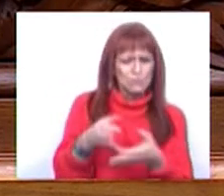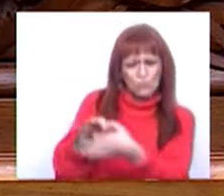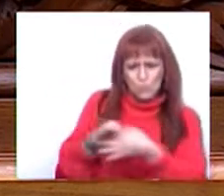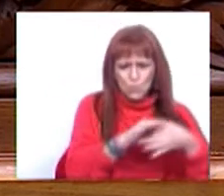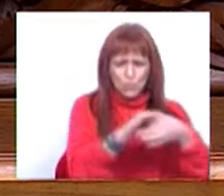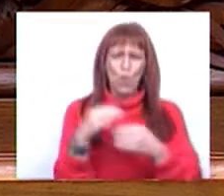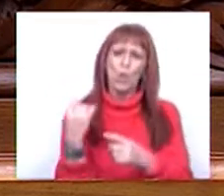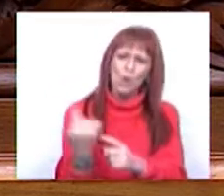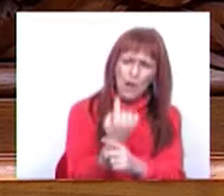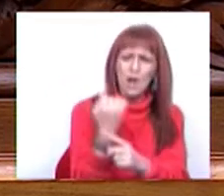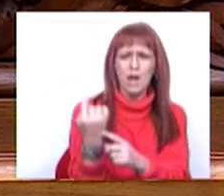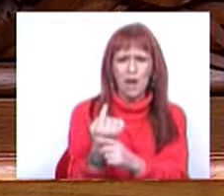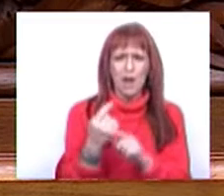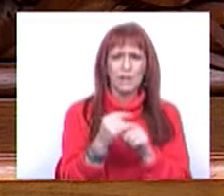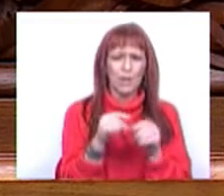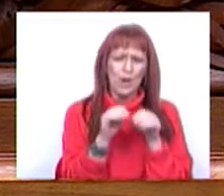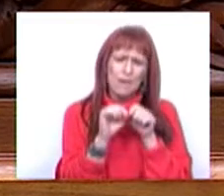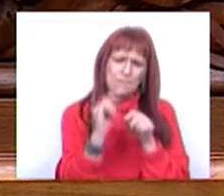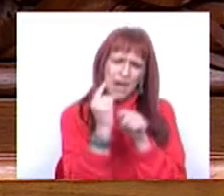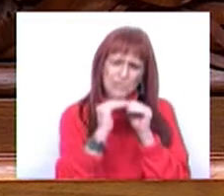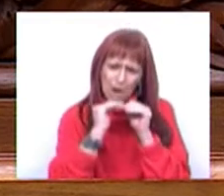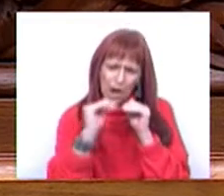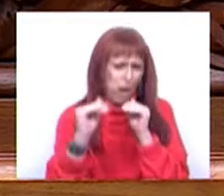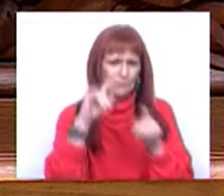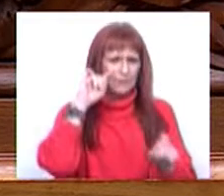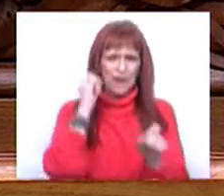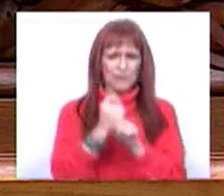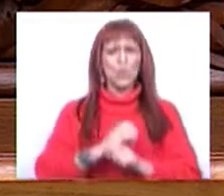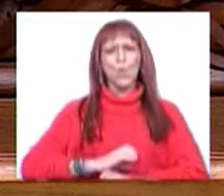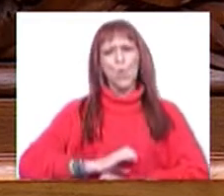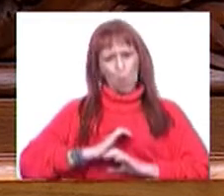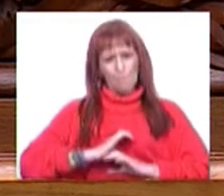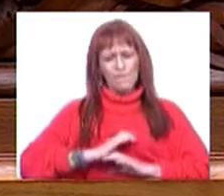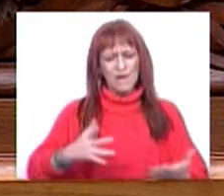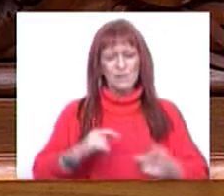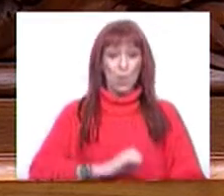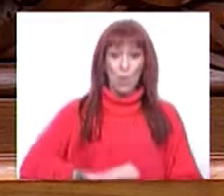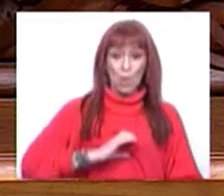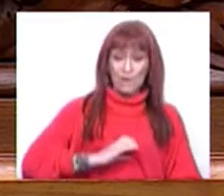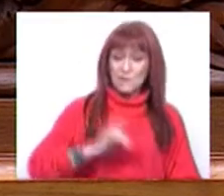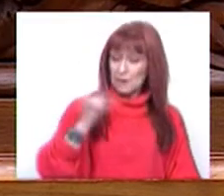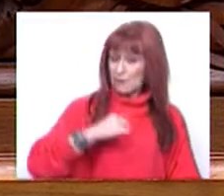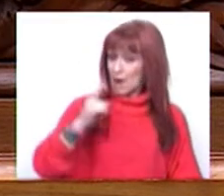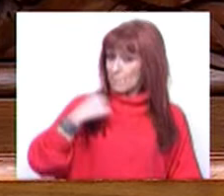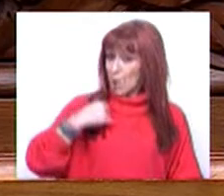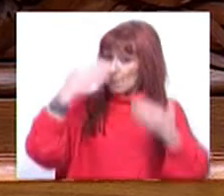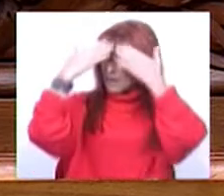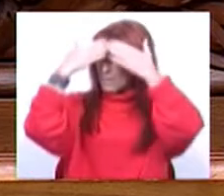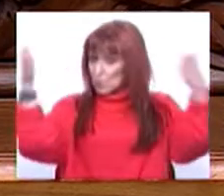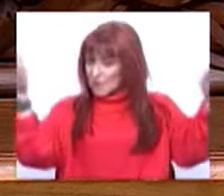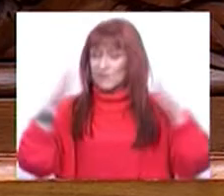de forma lenta e nunca linear, e exigem confiança. Confiança também na própria